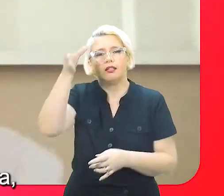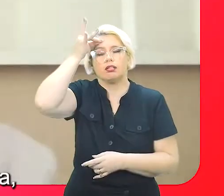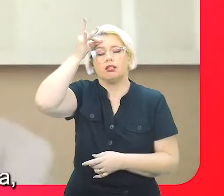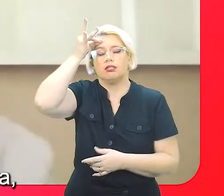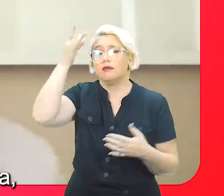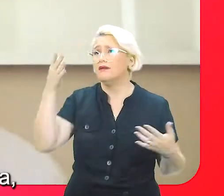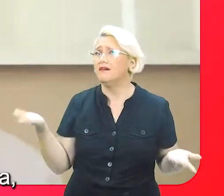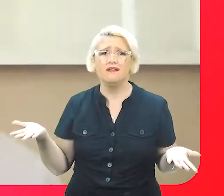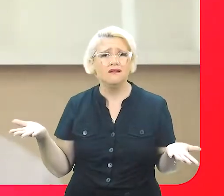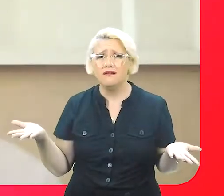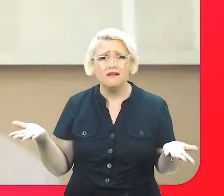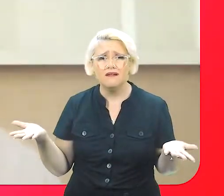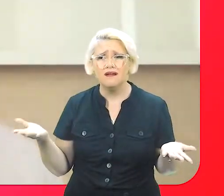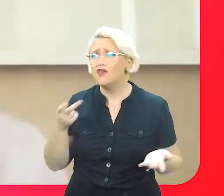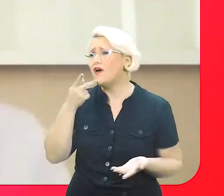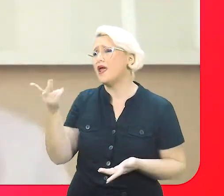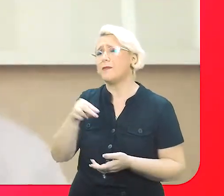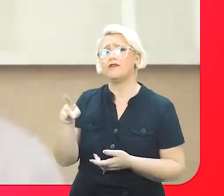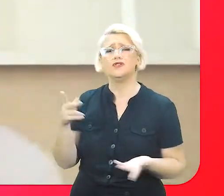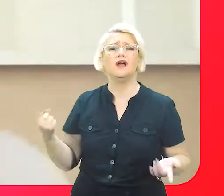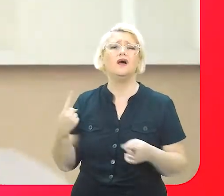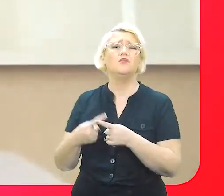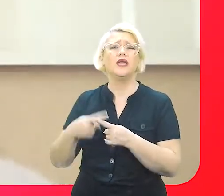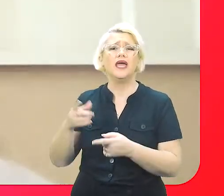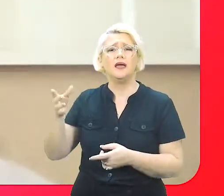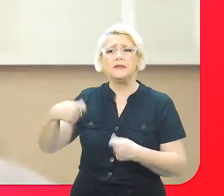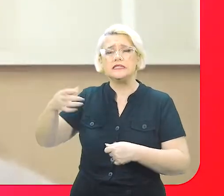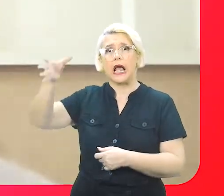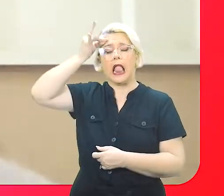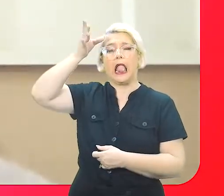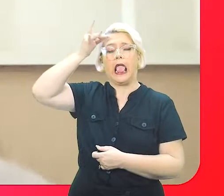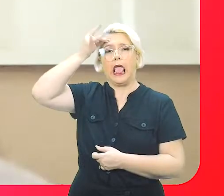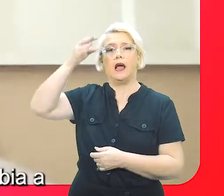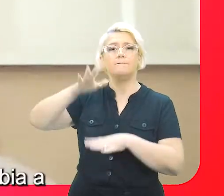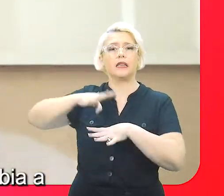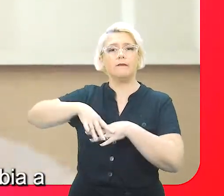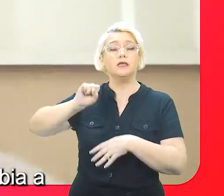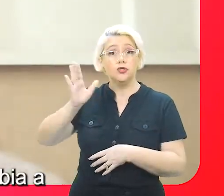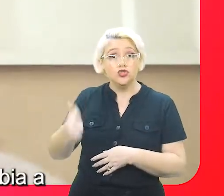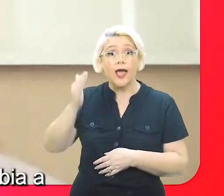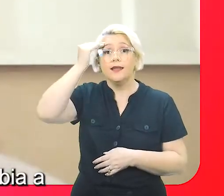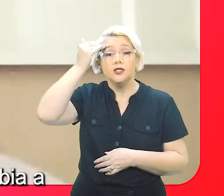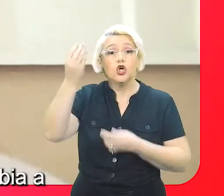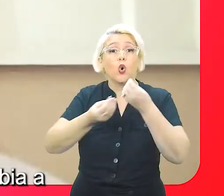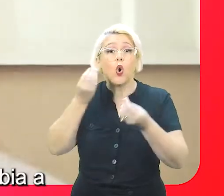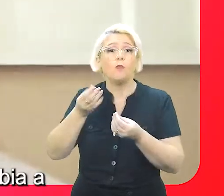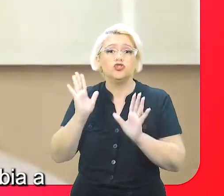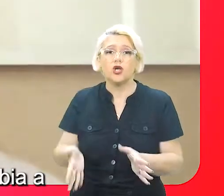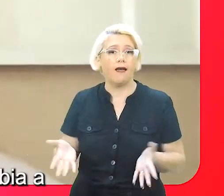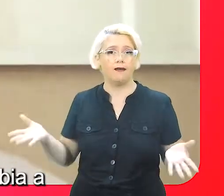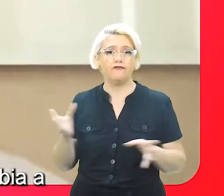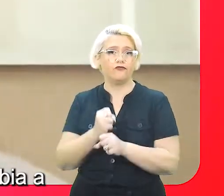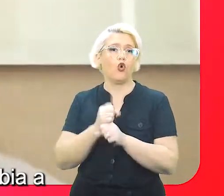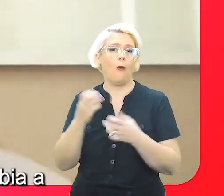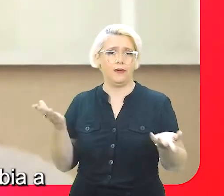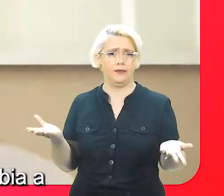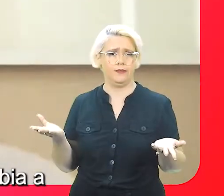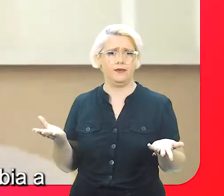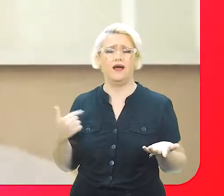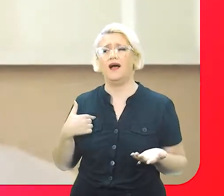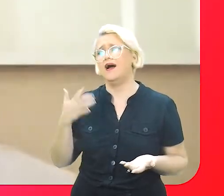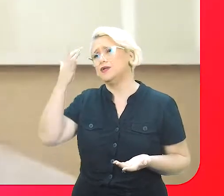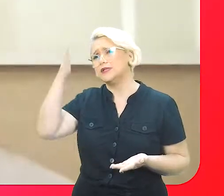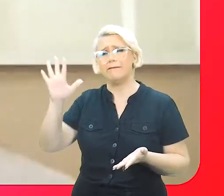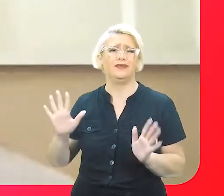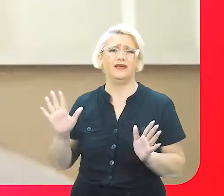decor. Então, uma vez eu falei para a professora, mas por que saber decor a tabuada se eu já entendi o que ela é, né? Uhum. Então, eu não